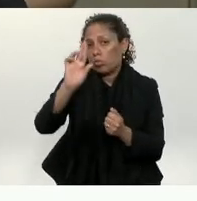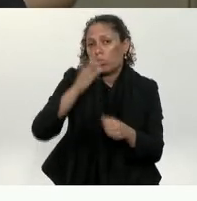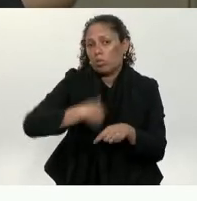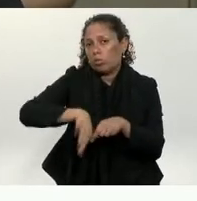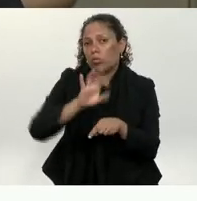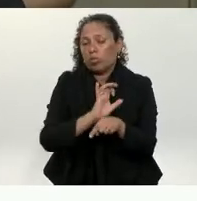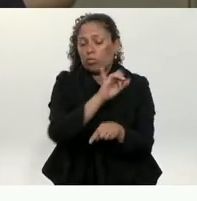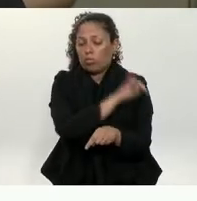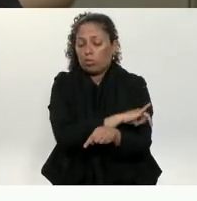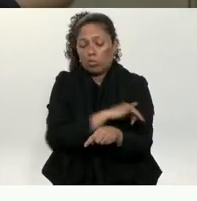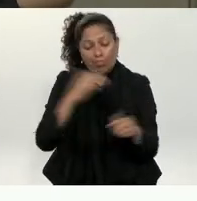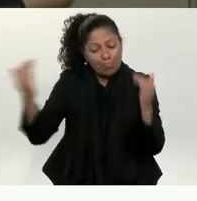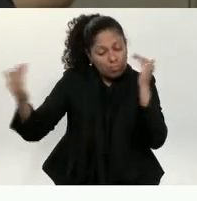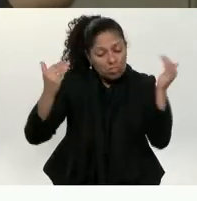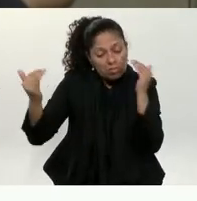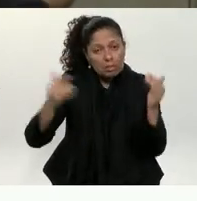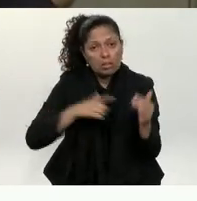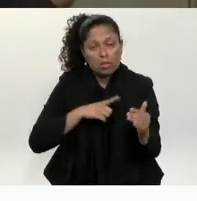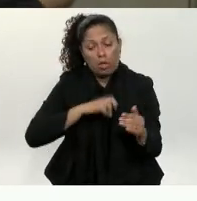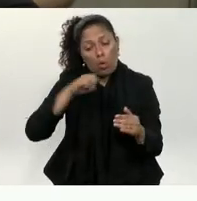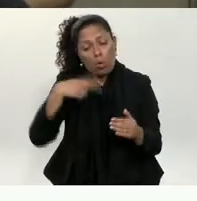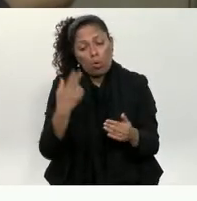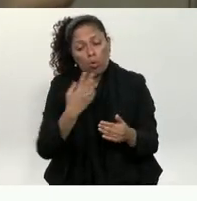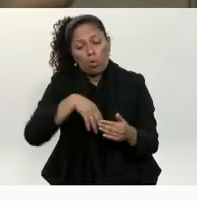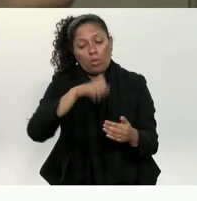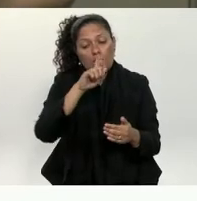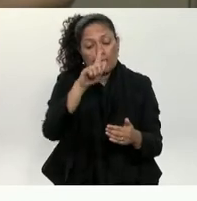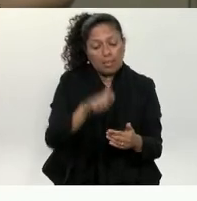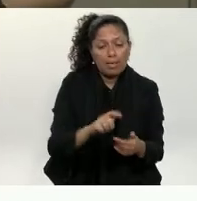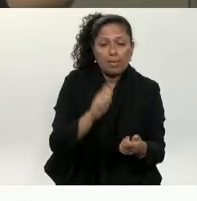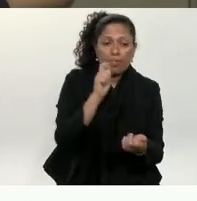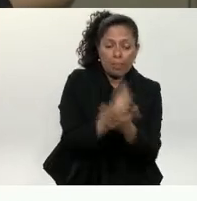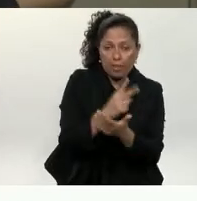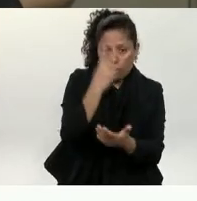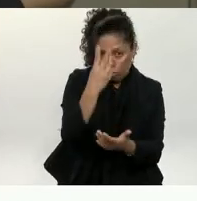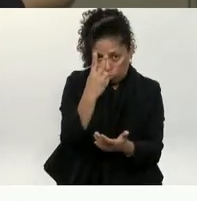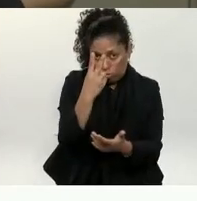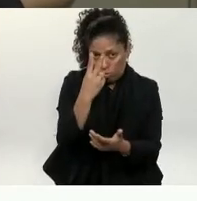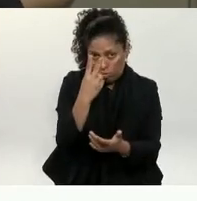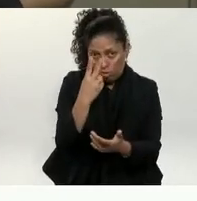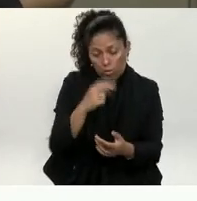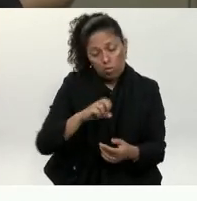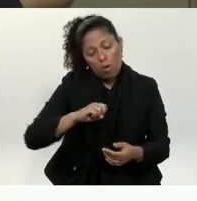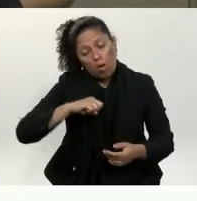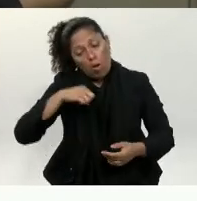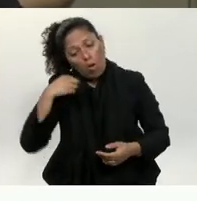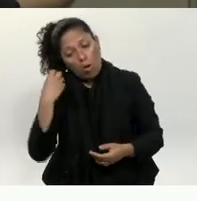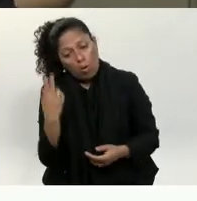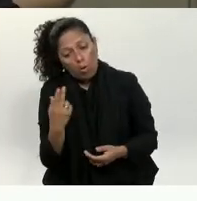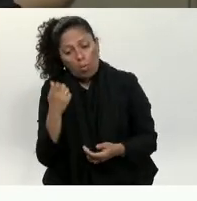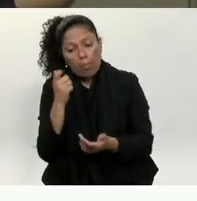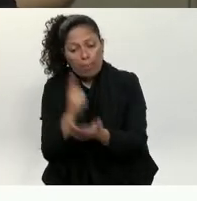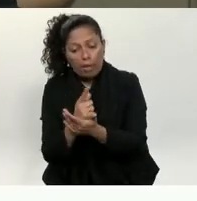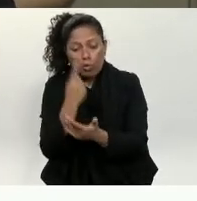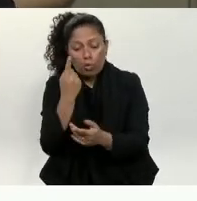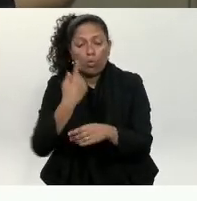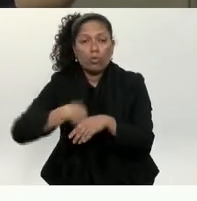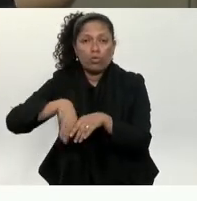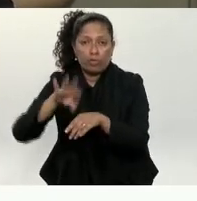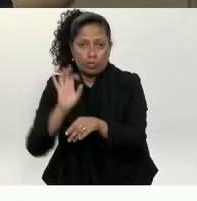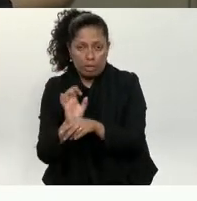impasse, né? Ou a SEG pagou mal e vai pagar duas vezes por isso, né? Pagou uma vez ao Estado